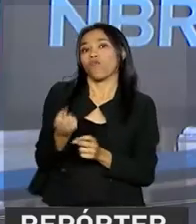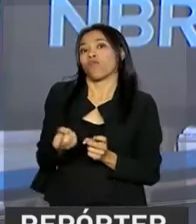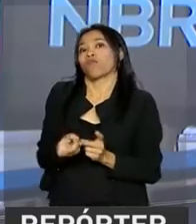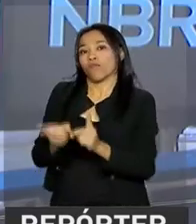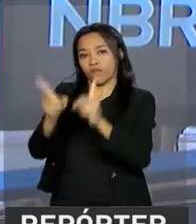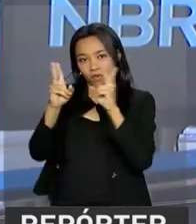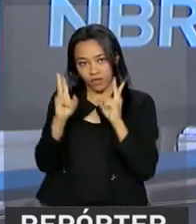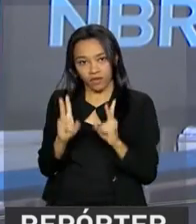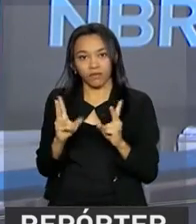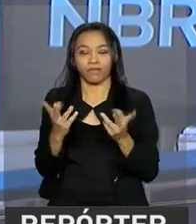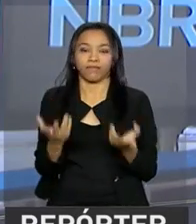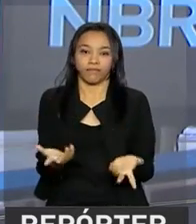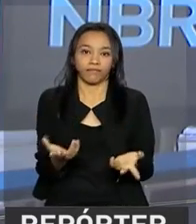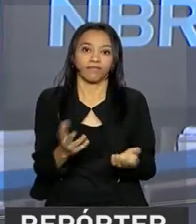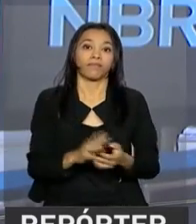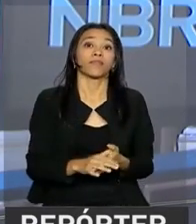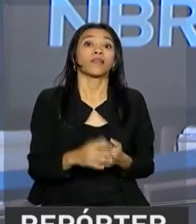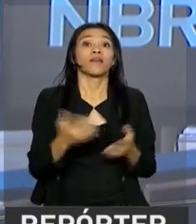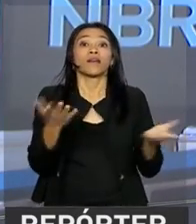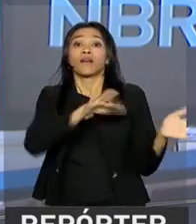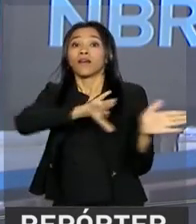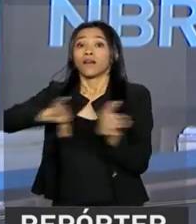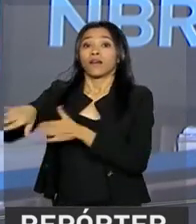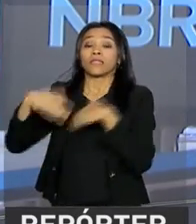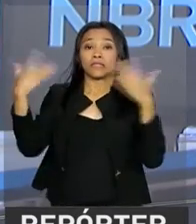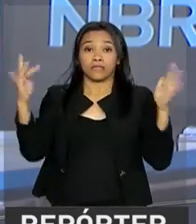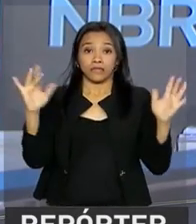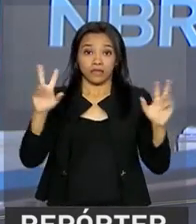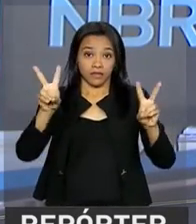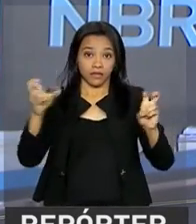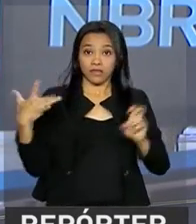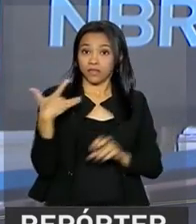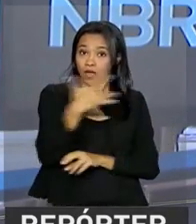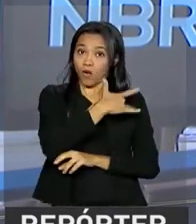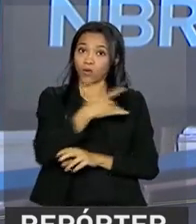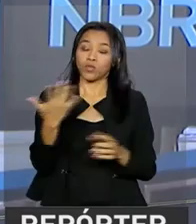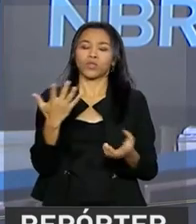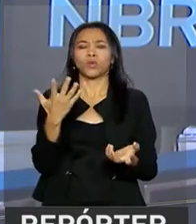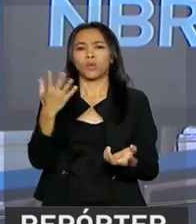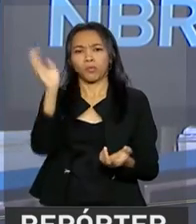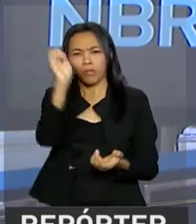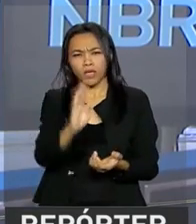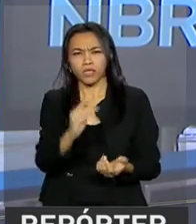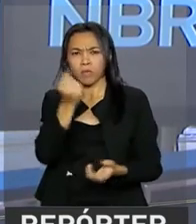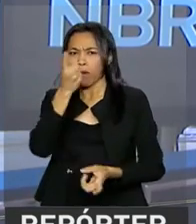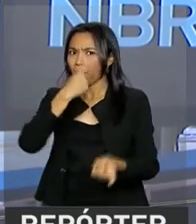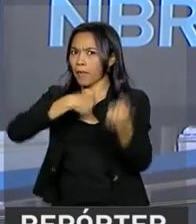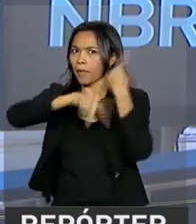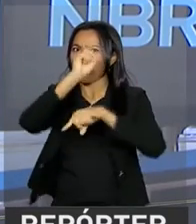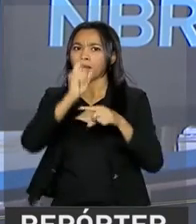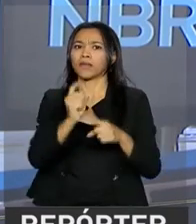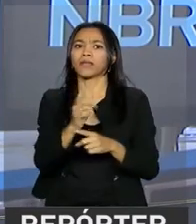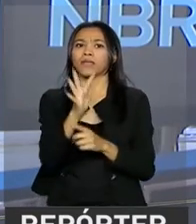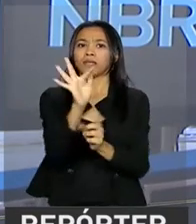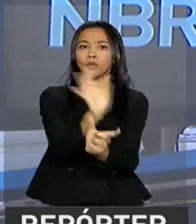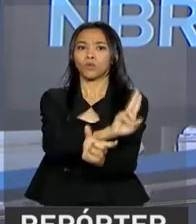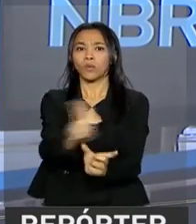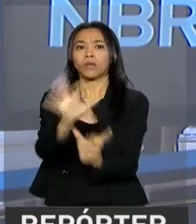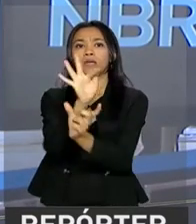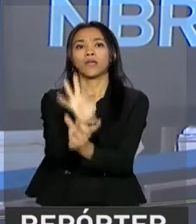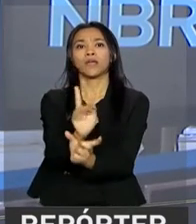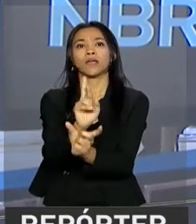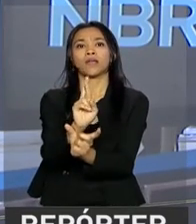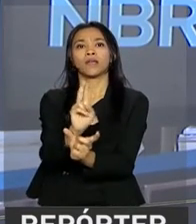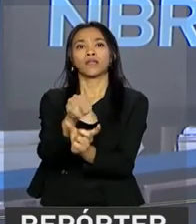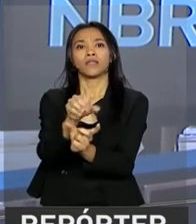falar de saúde ora no ano passado o brasil bateu recorde no número de transplantes uma parceria entre ministério